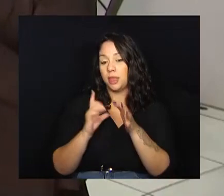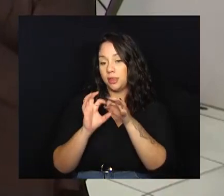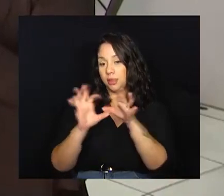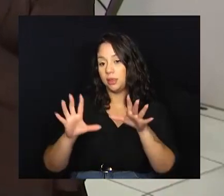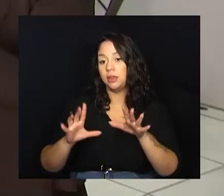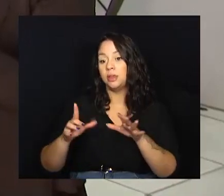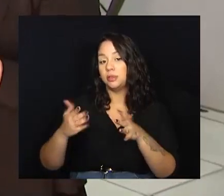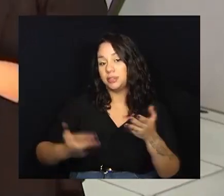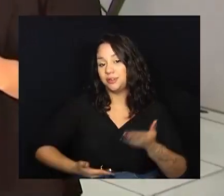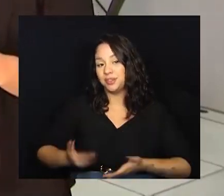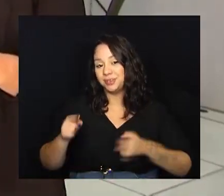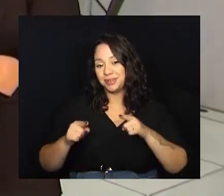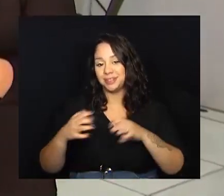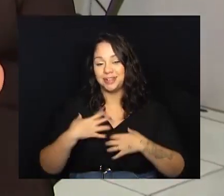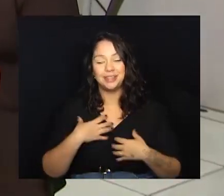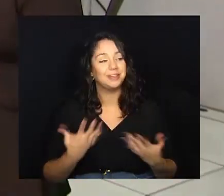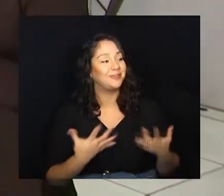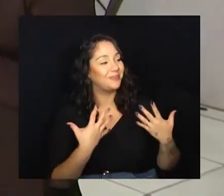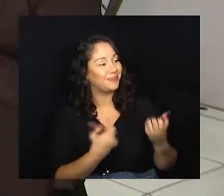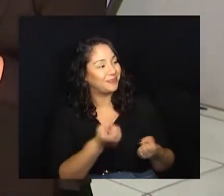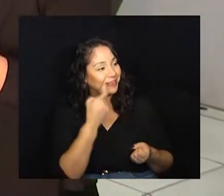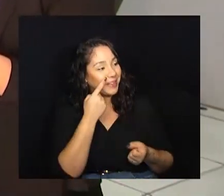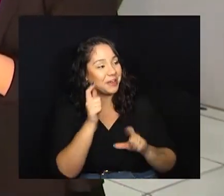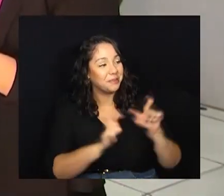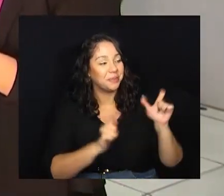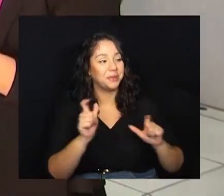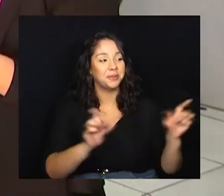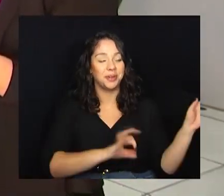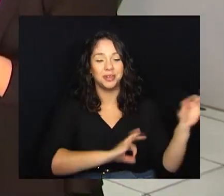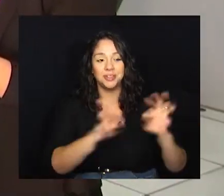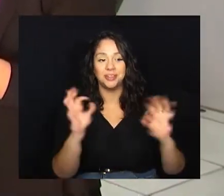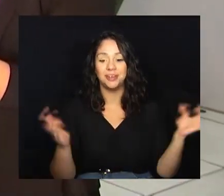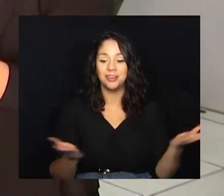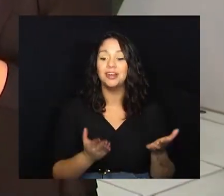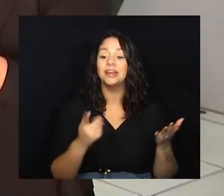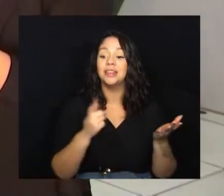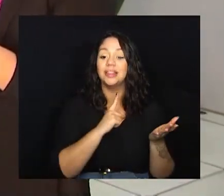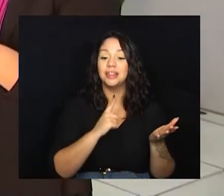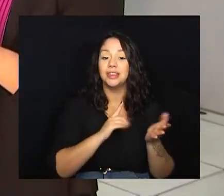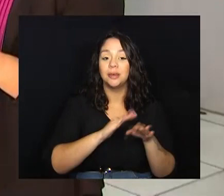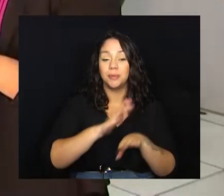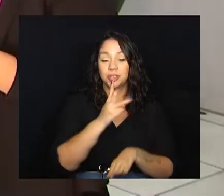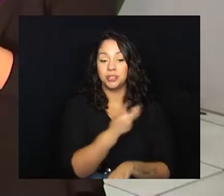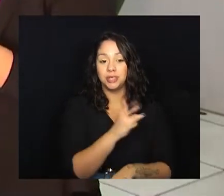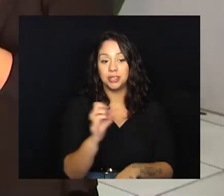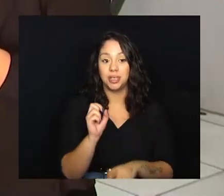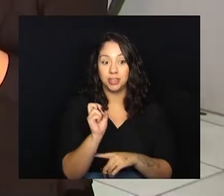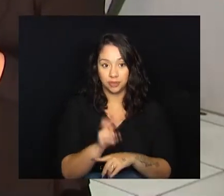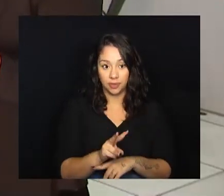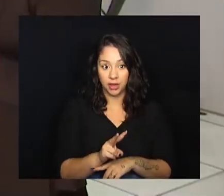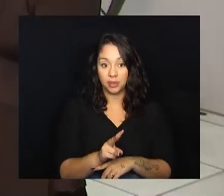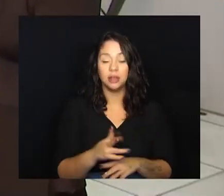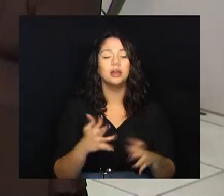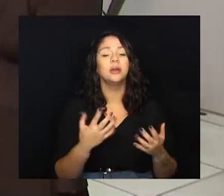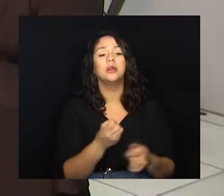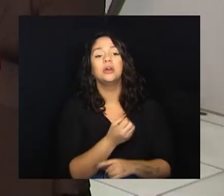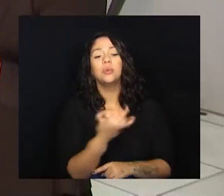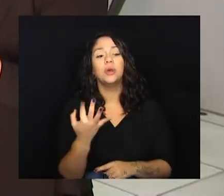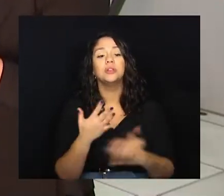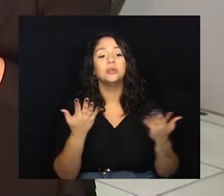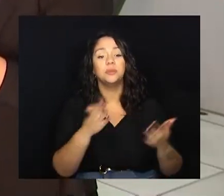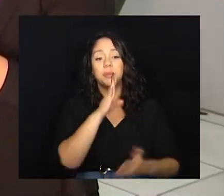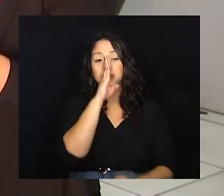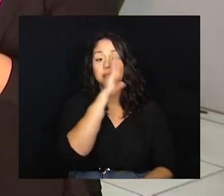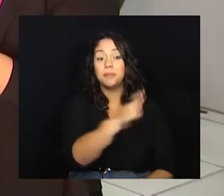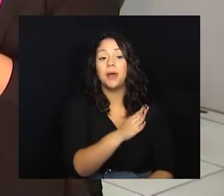serviço dessa forma Bom vamos lá então pessoal que chegou agora confirmando Então hoje mais de 300 vagas confirme meus principais aí